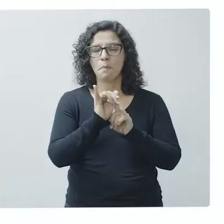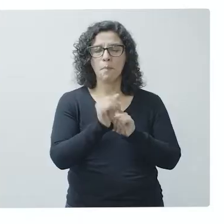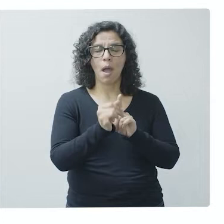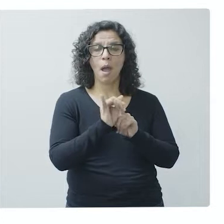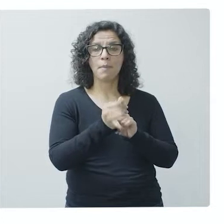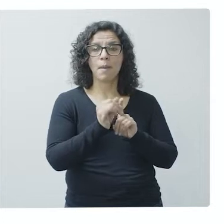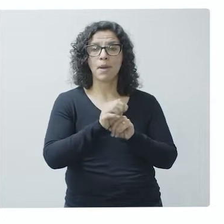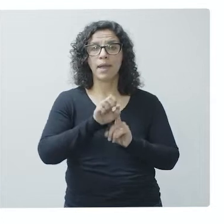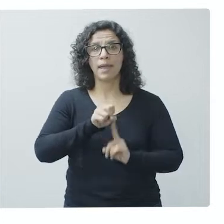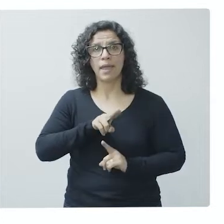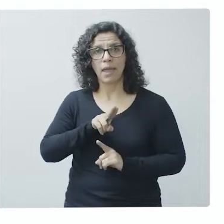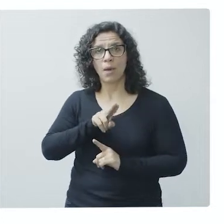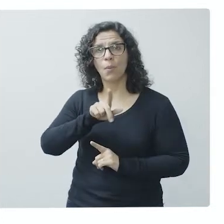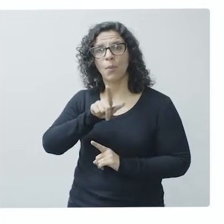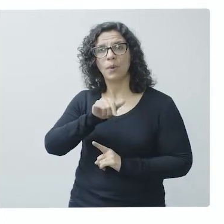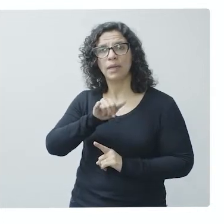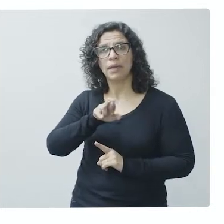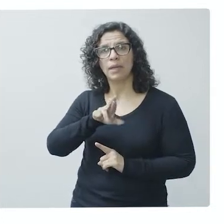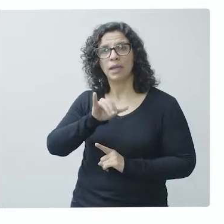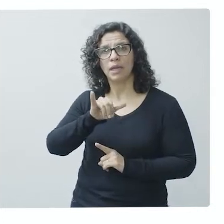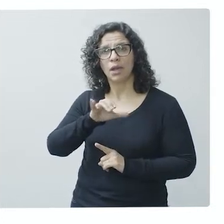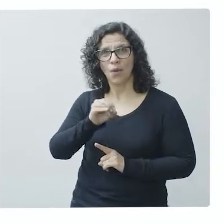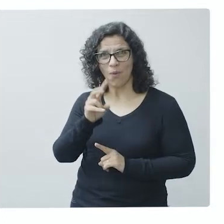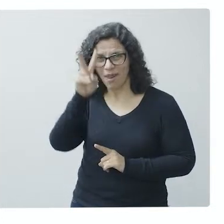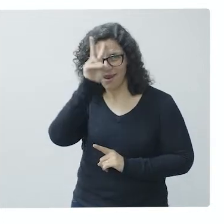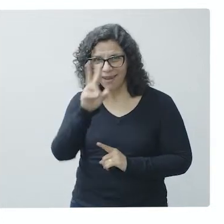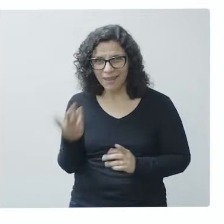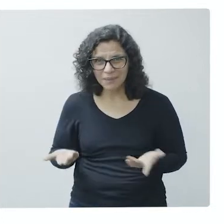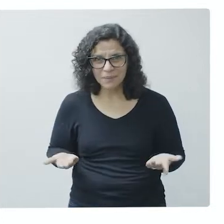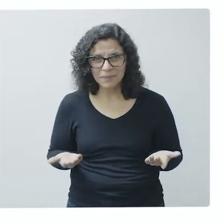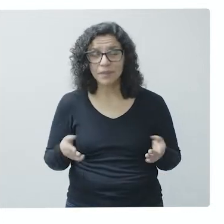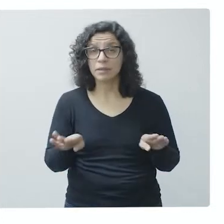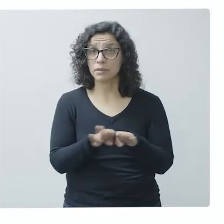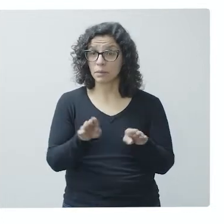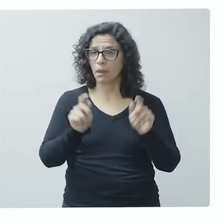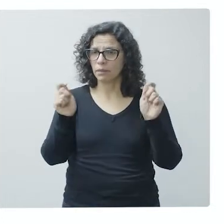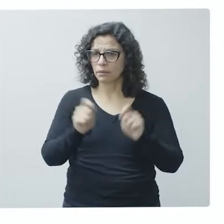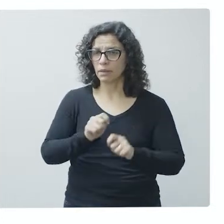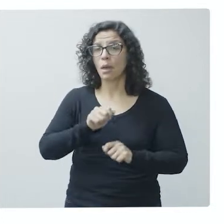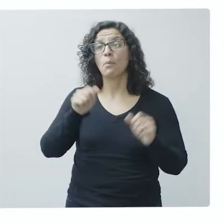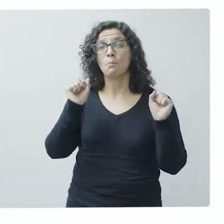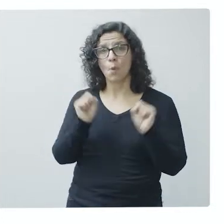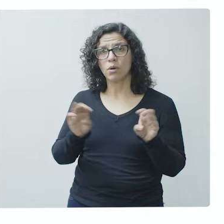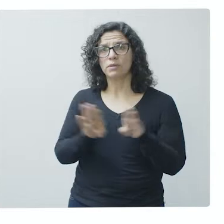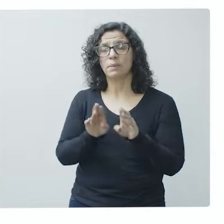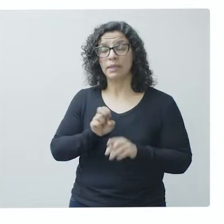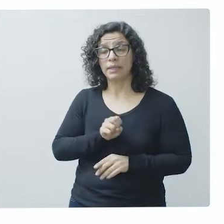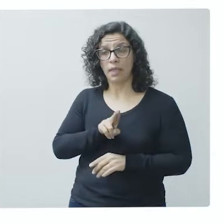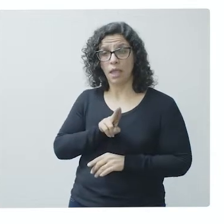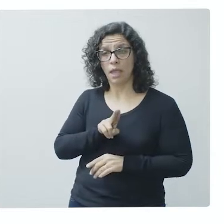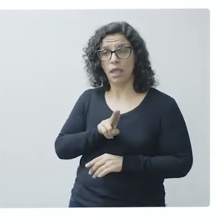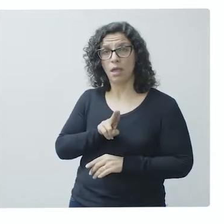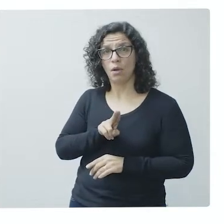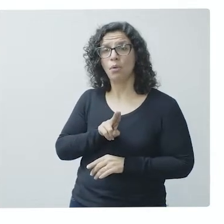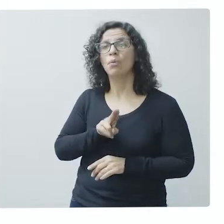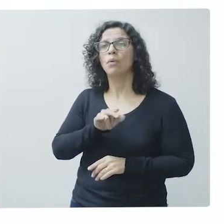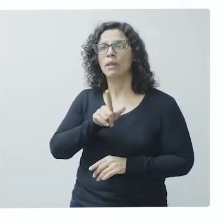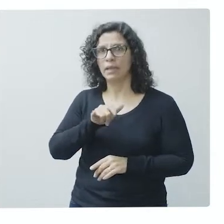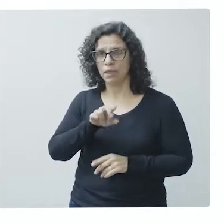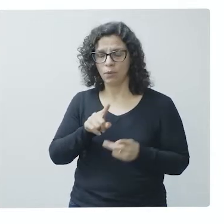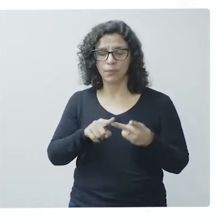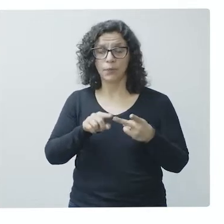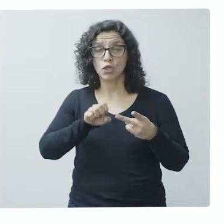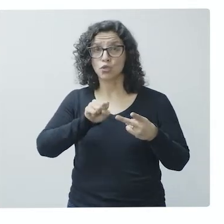expressa no poema, é chamada de eu lírico. Além de ser eu lírico, pode ser também sujeito